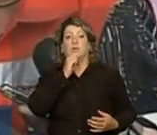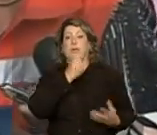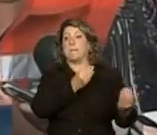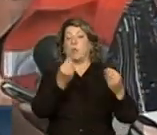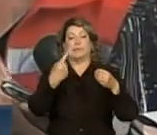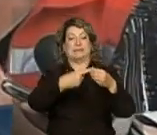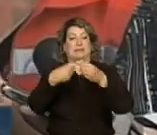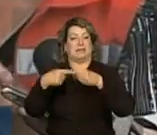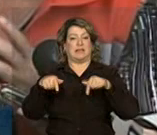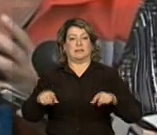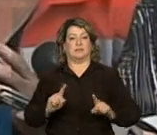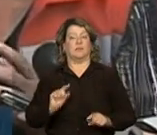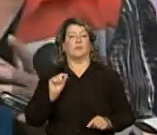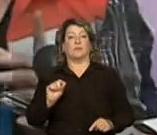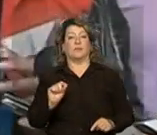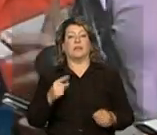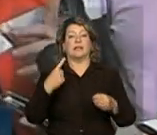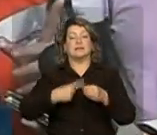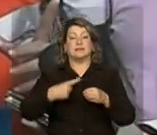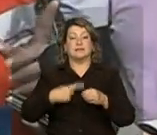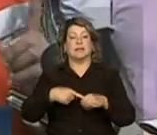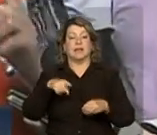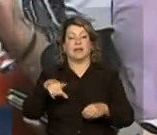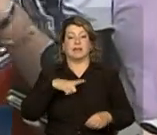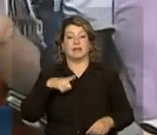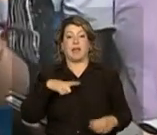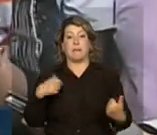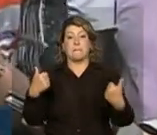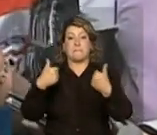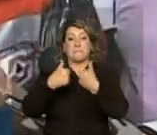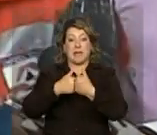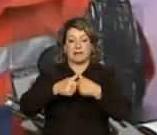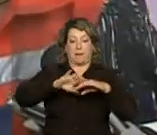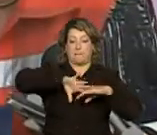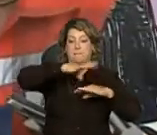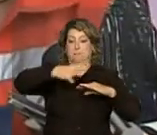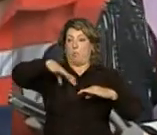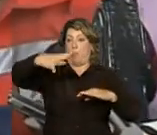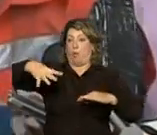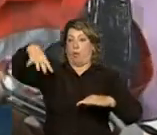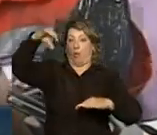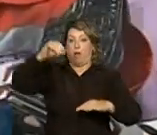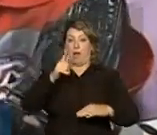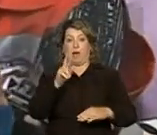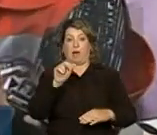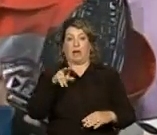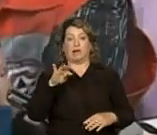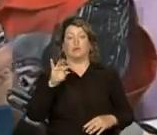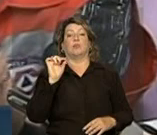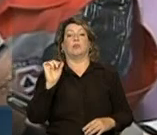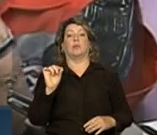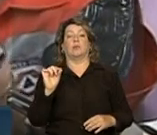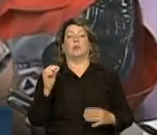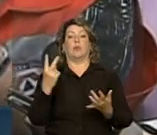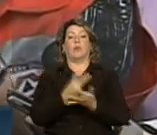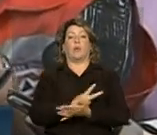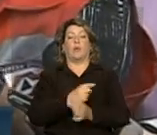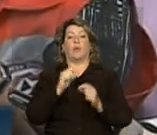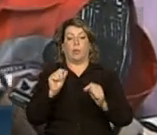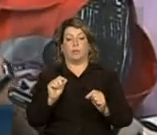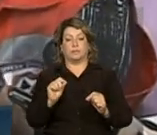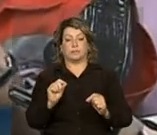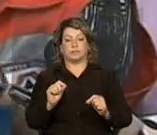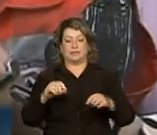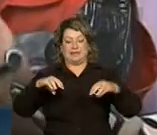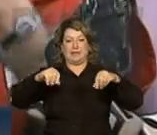cidades assim. Que é a cidade que está perto de montanhas, de granito, com uma quantidade